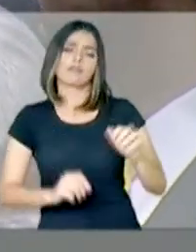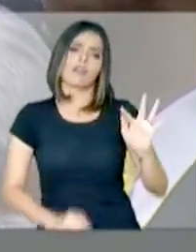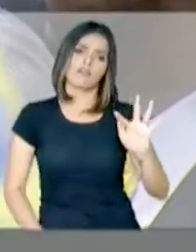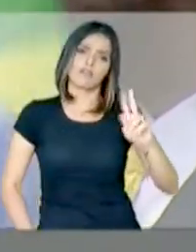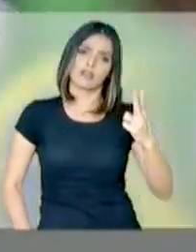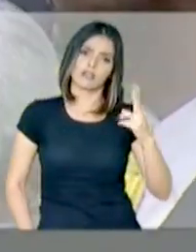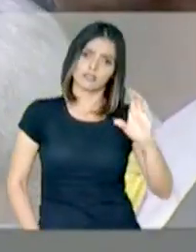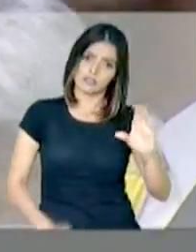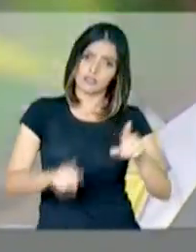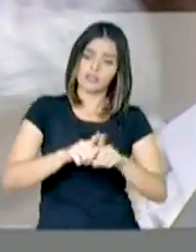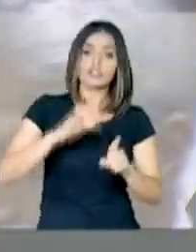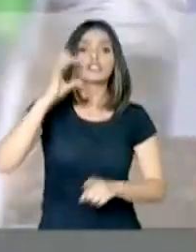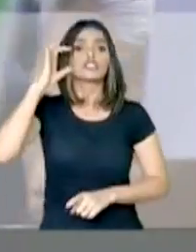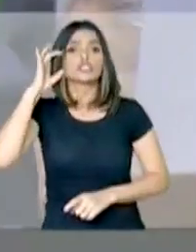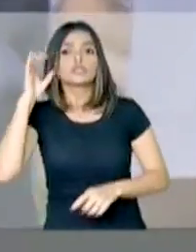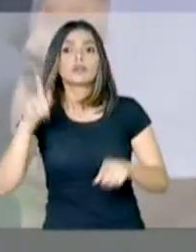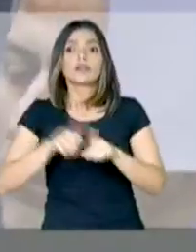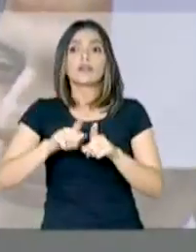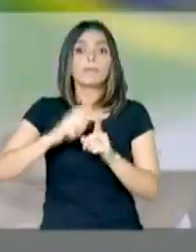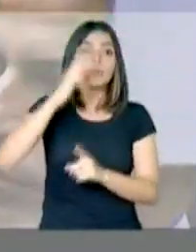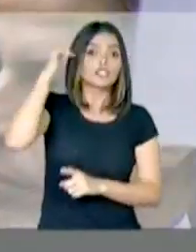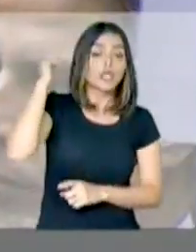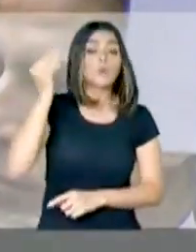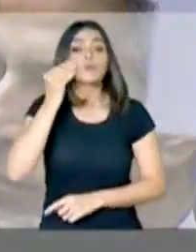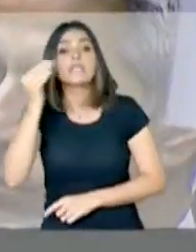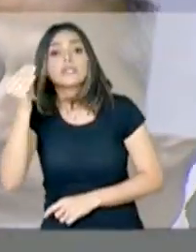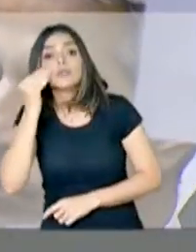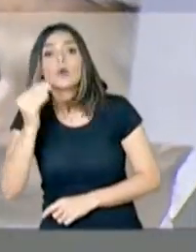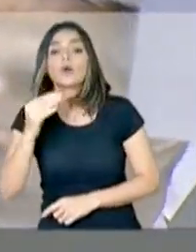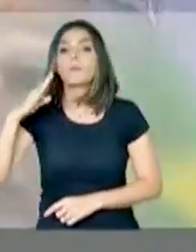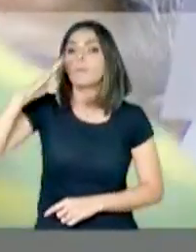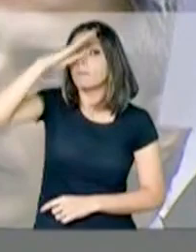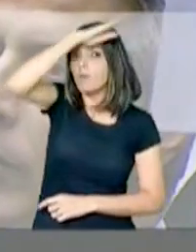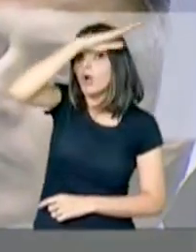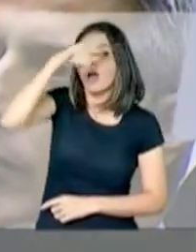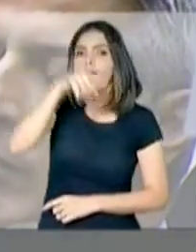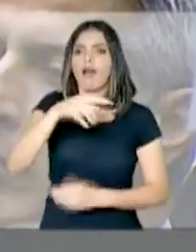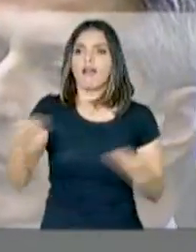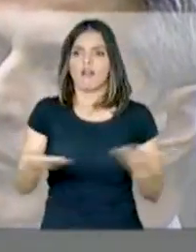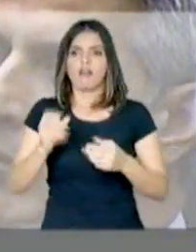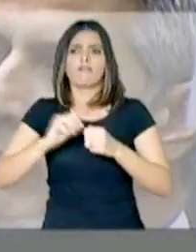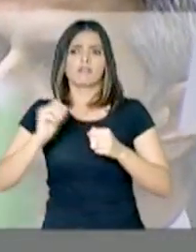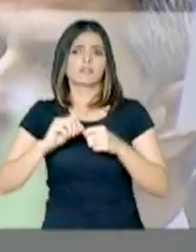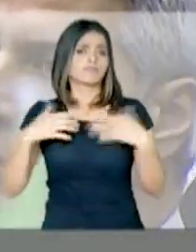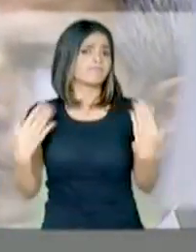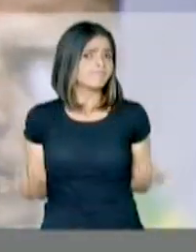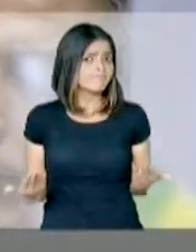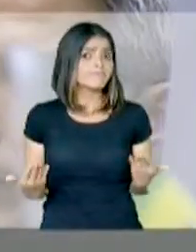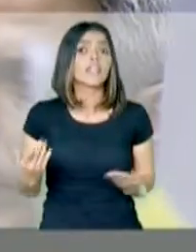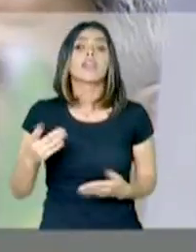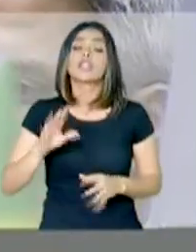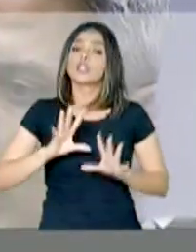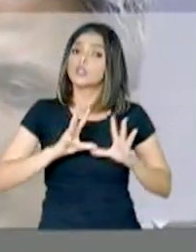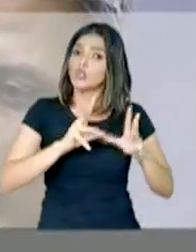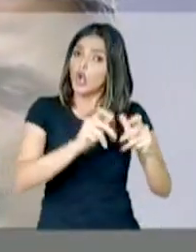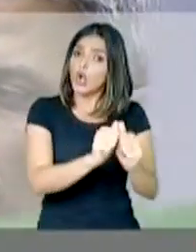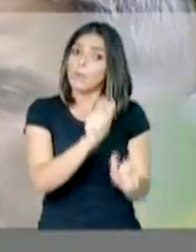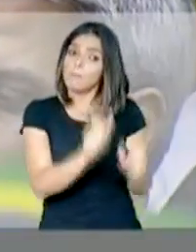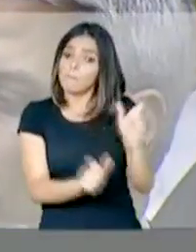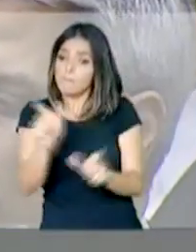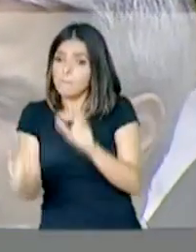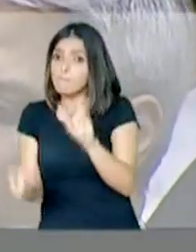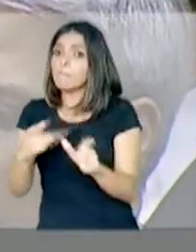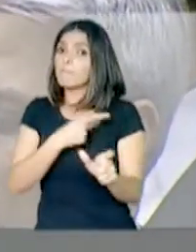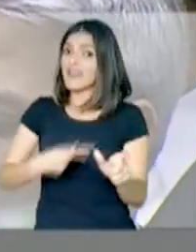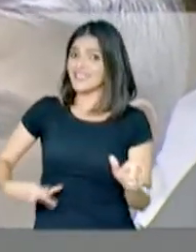sendo votado agora no plenário, ele prevê uma idade mínima para a aposentadoria de homens aos 65 anos e